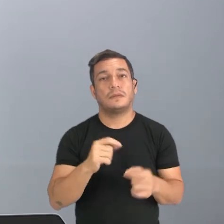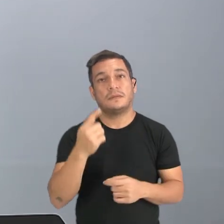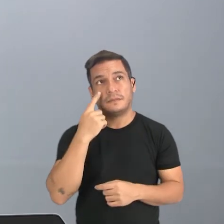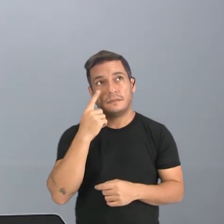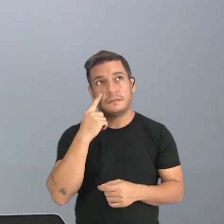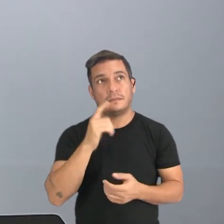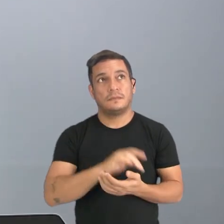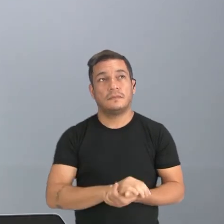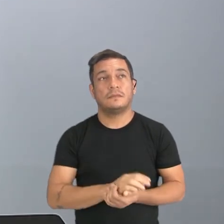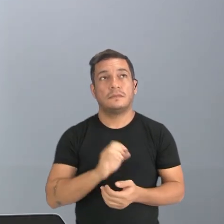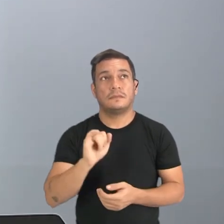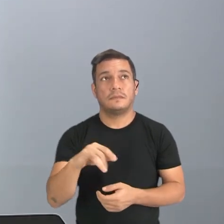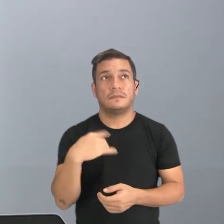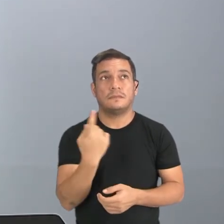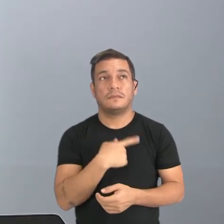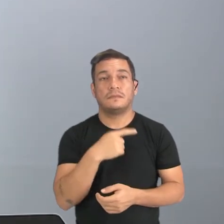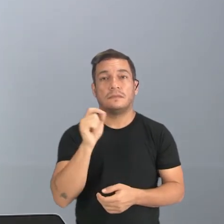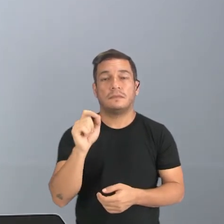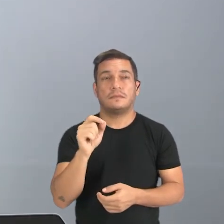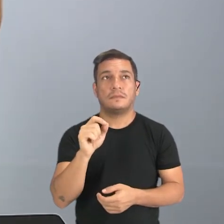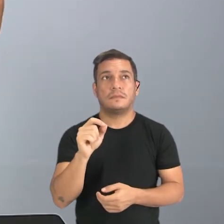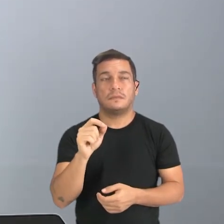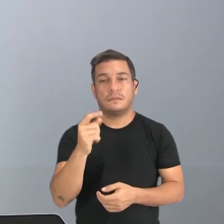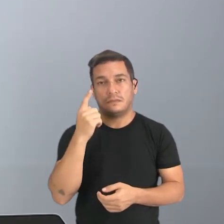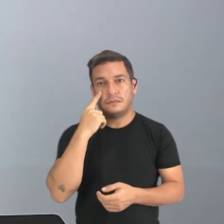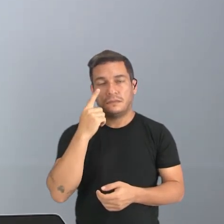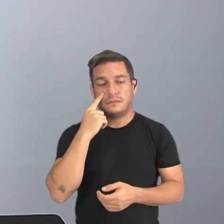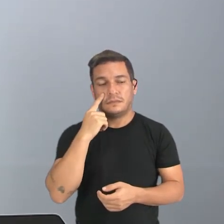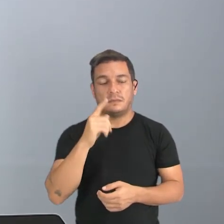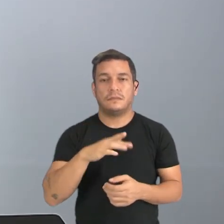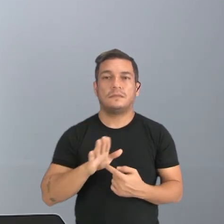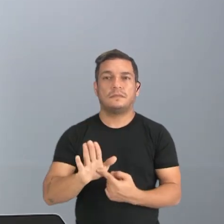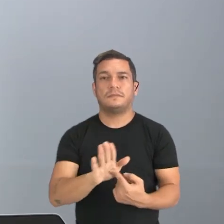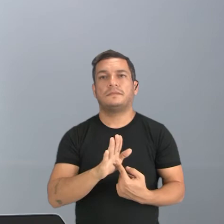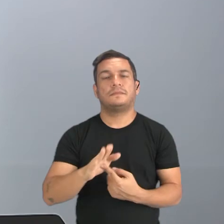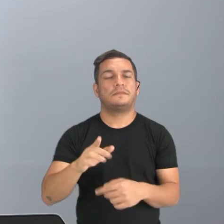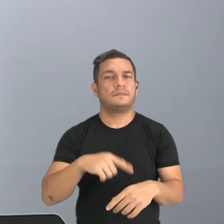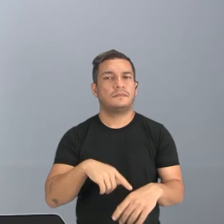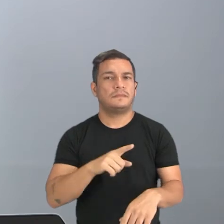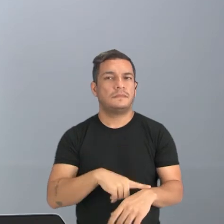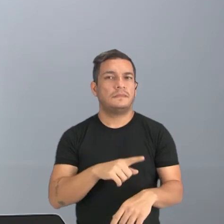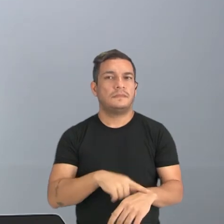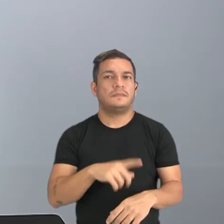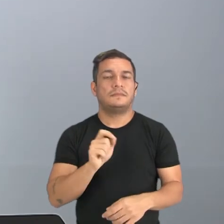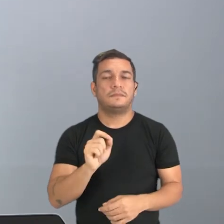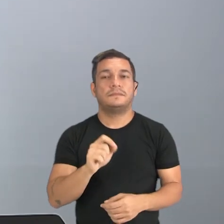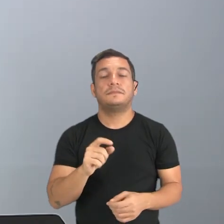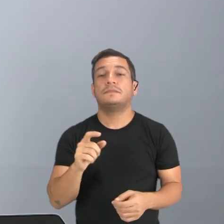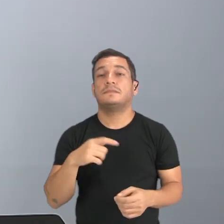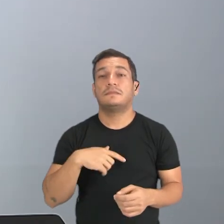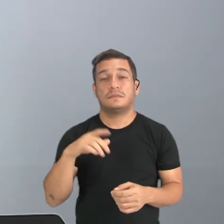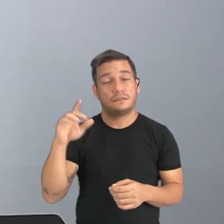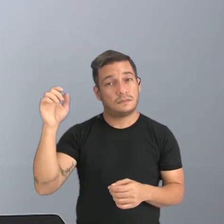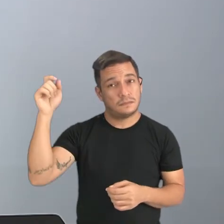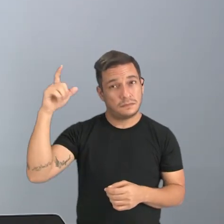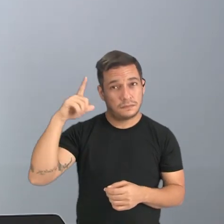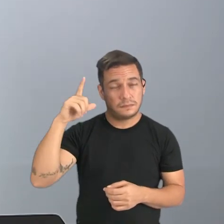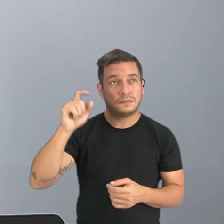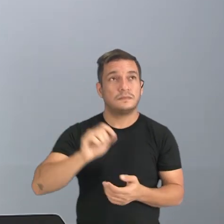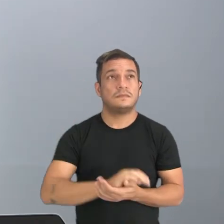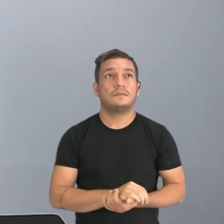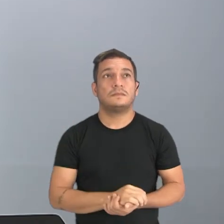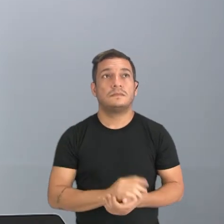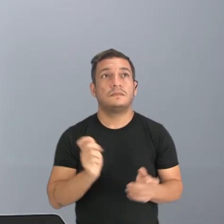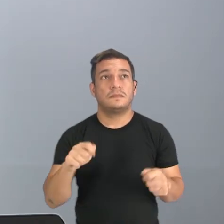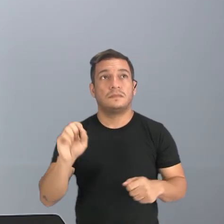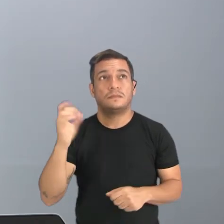Se nós ficarmos expostos por muito tempo, em excesso ao sol, podem